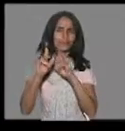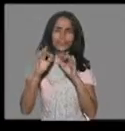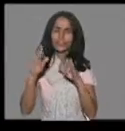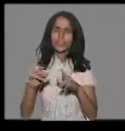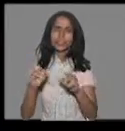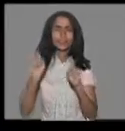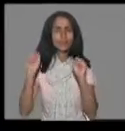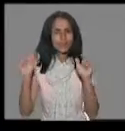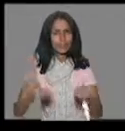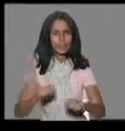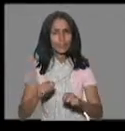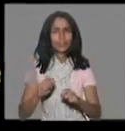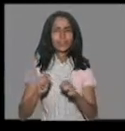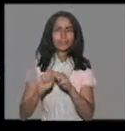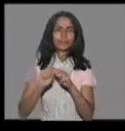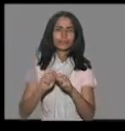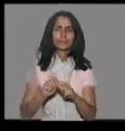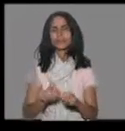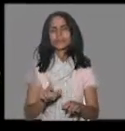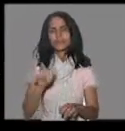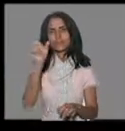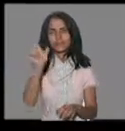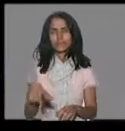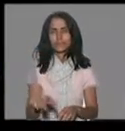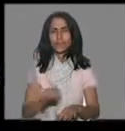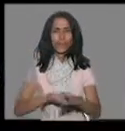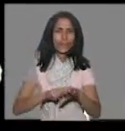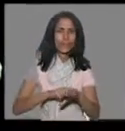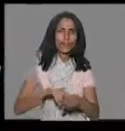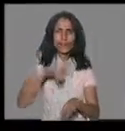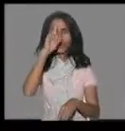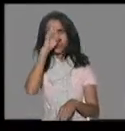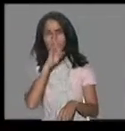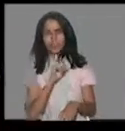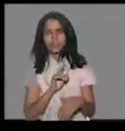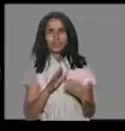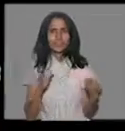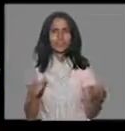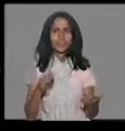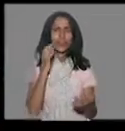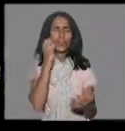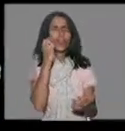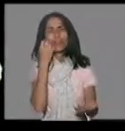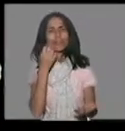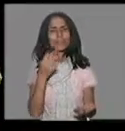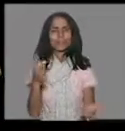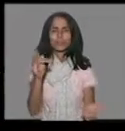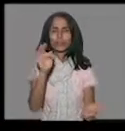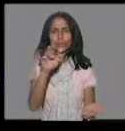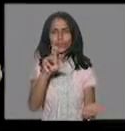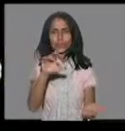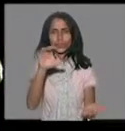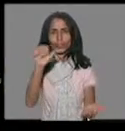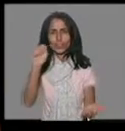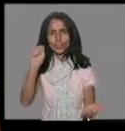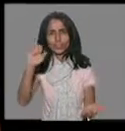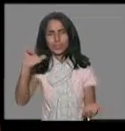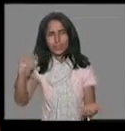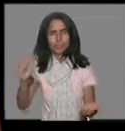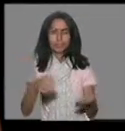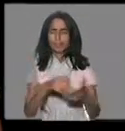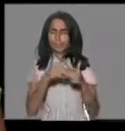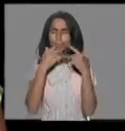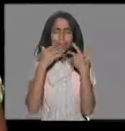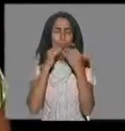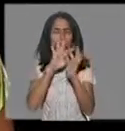eu acho super dignos e bonito de verde e amarelo de rosa fúcsia de com todas as coisas